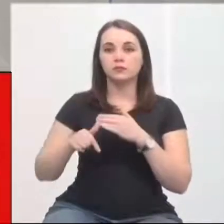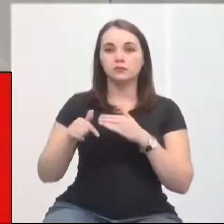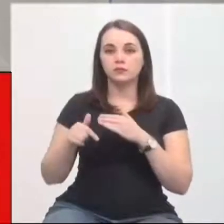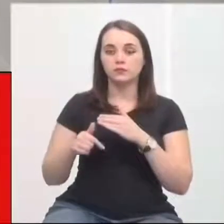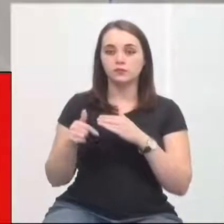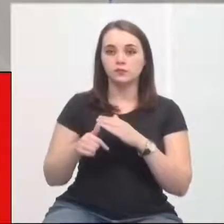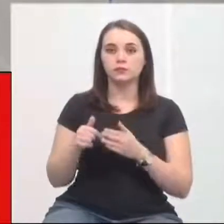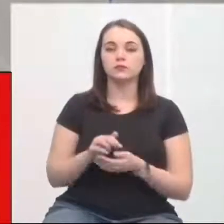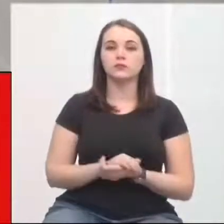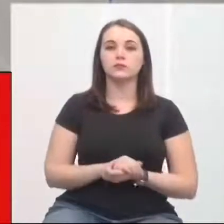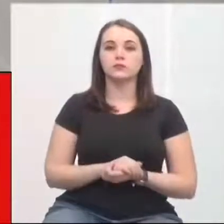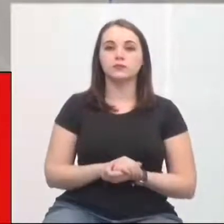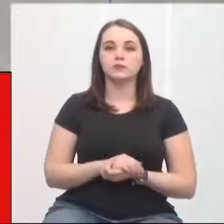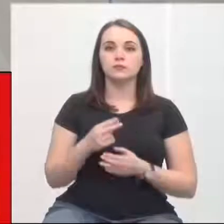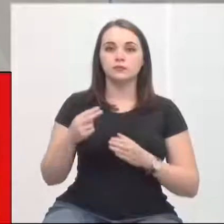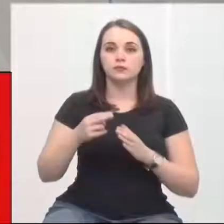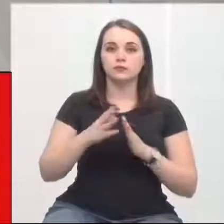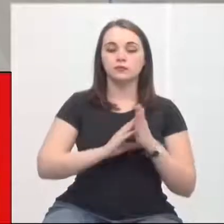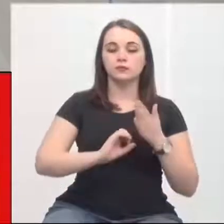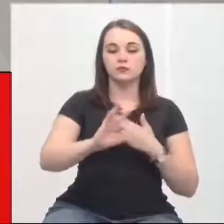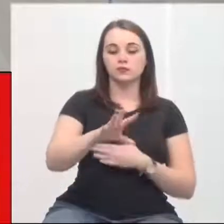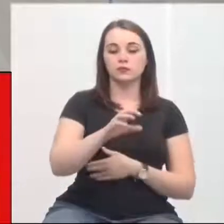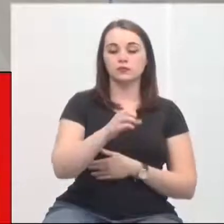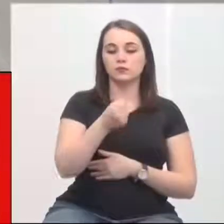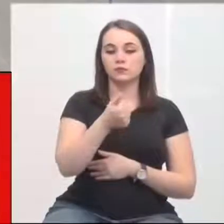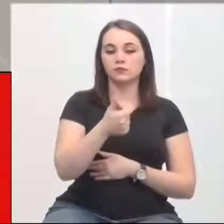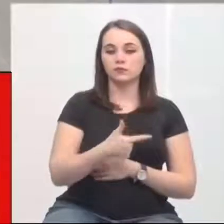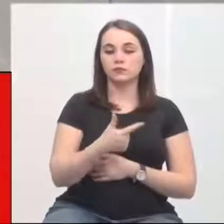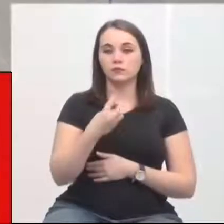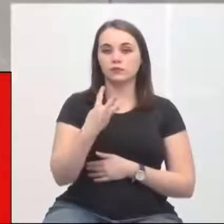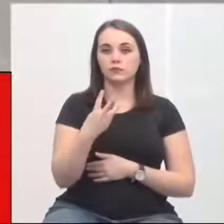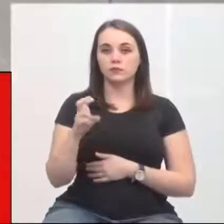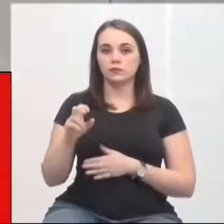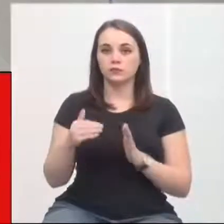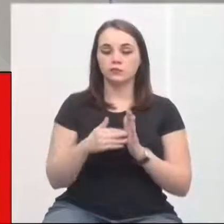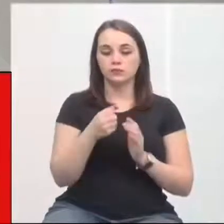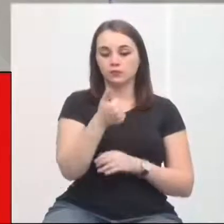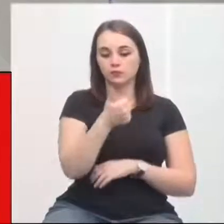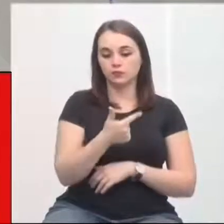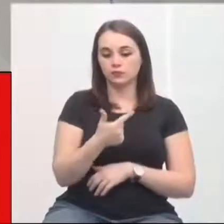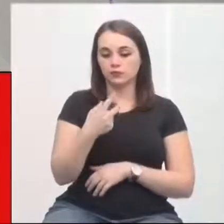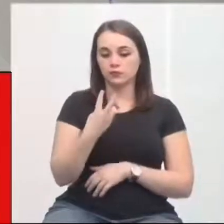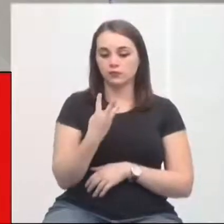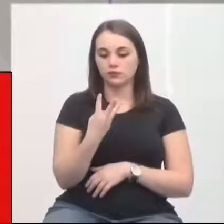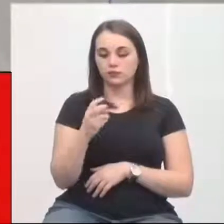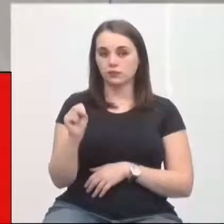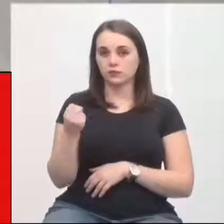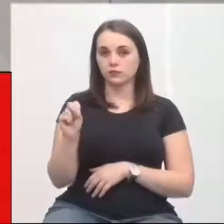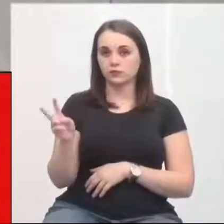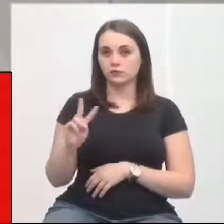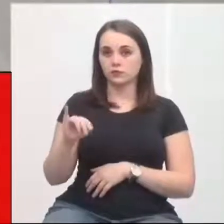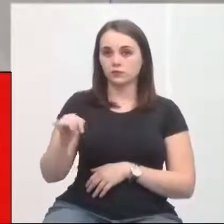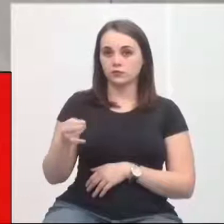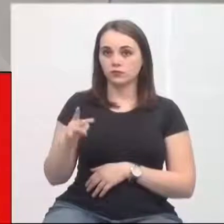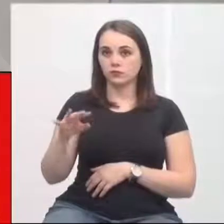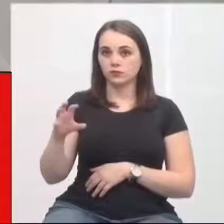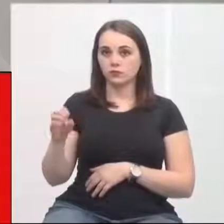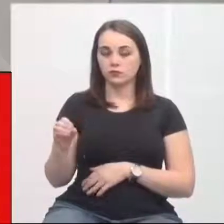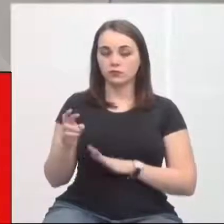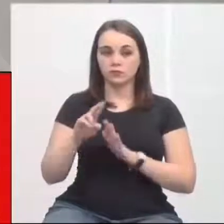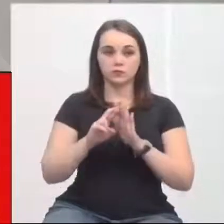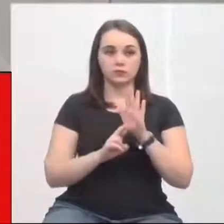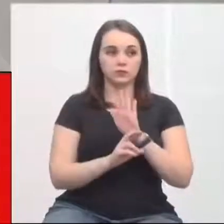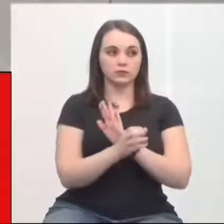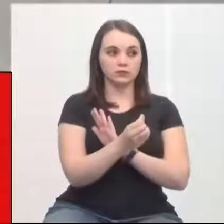Benones, Márcio Darós. Indicações 1235 a 1238/2021, de autoria do vereador Júlio Kaminski.